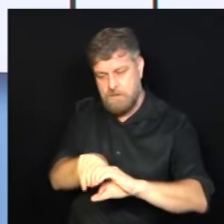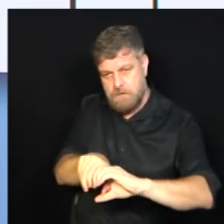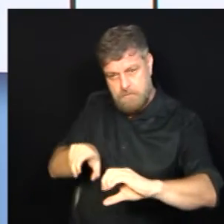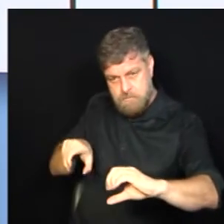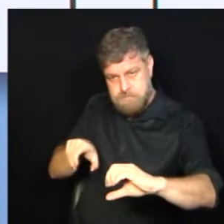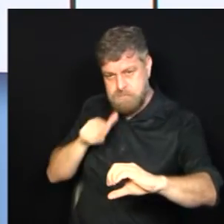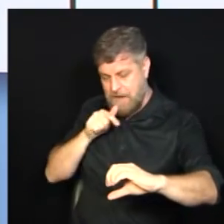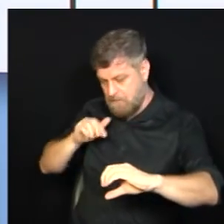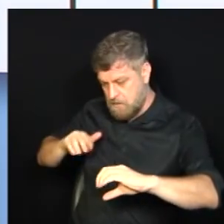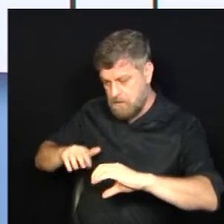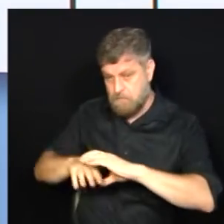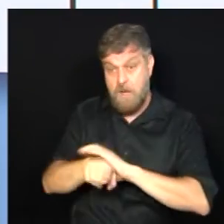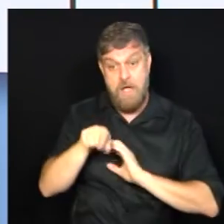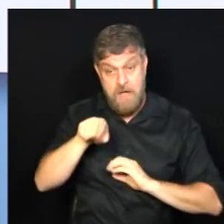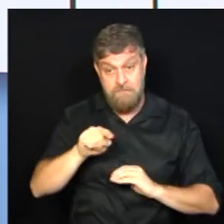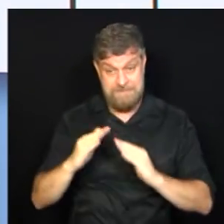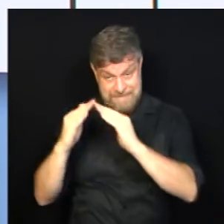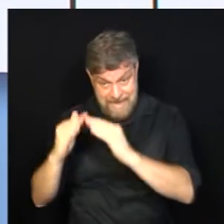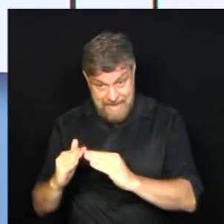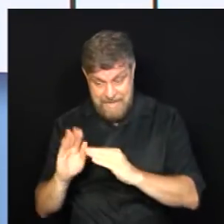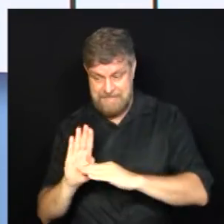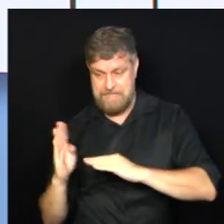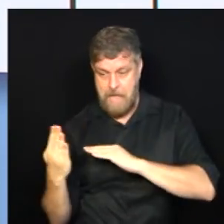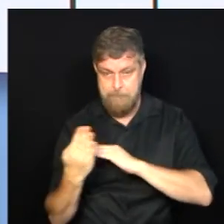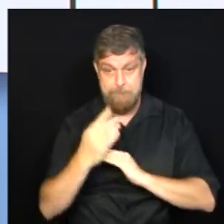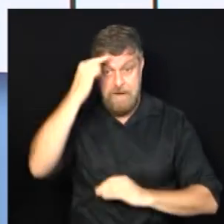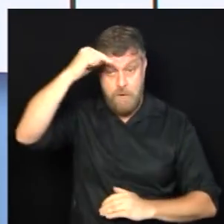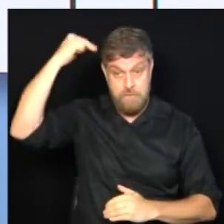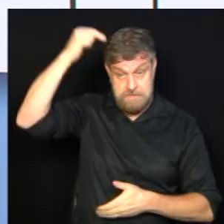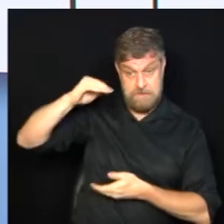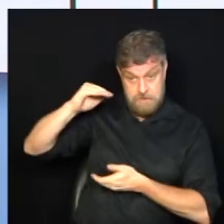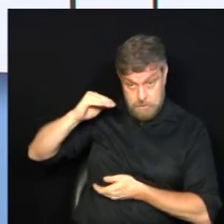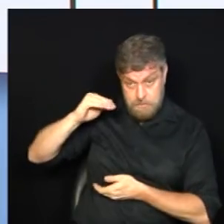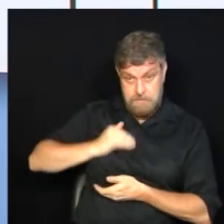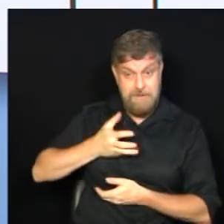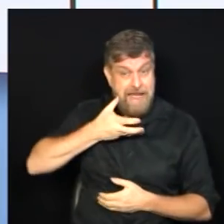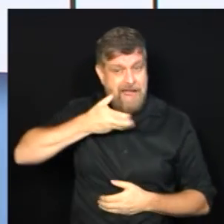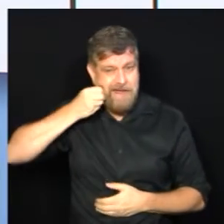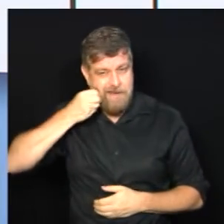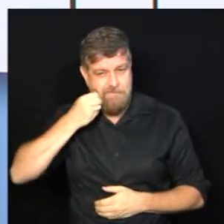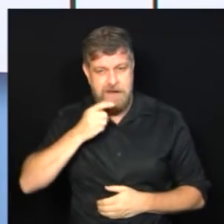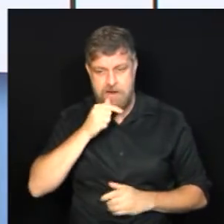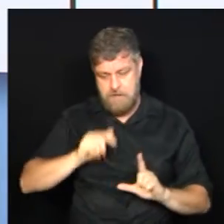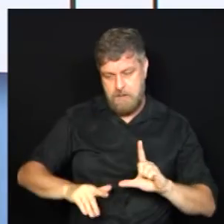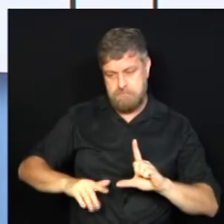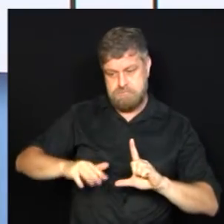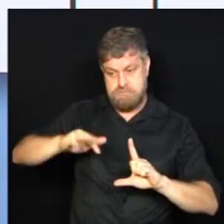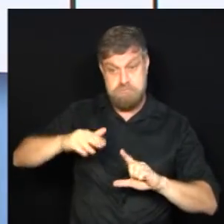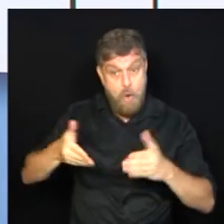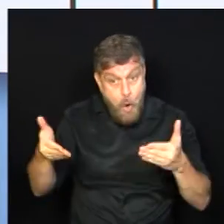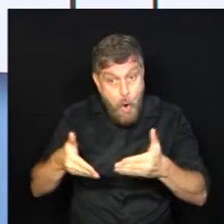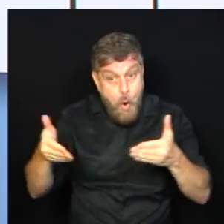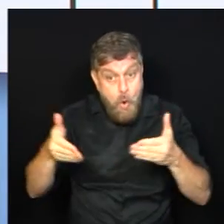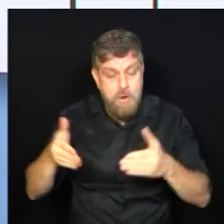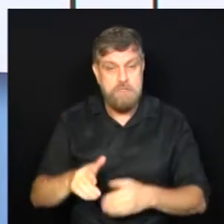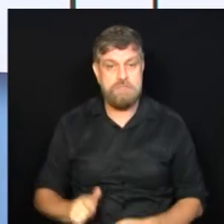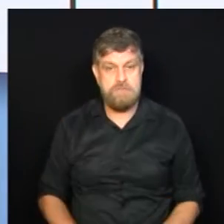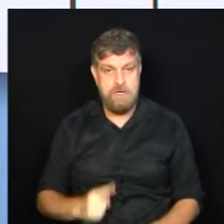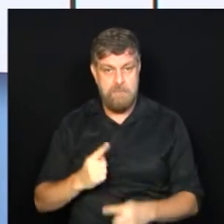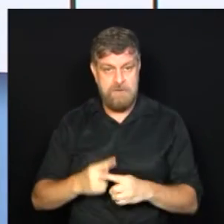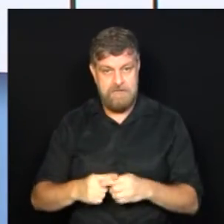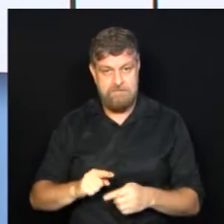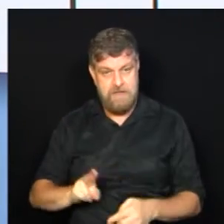interligação de redes. Então, você que mora no Jardim Santo Antônio, faça a sua reserva de água hoje, para que possa